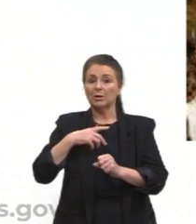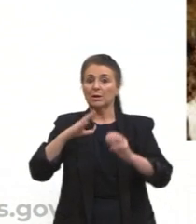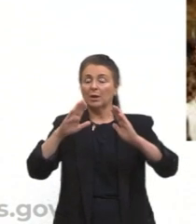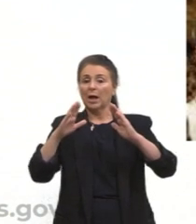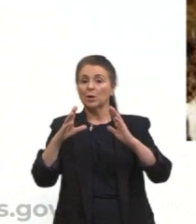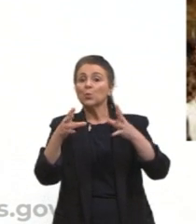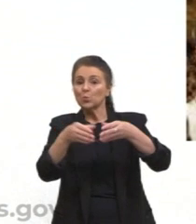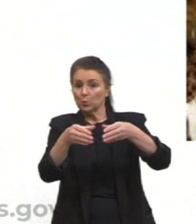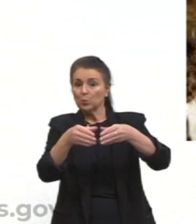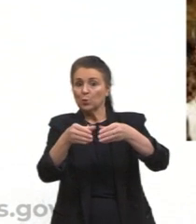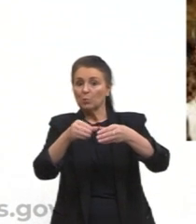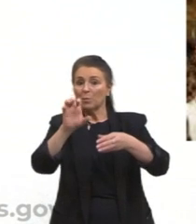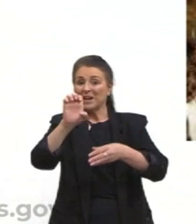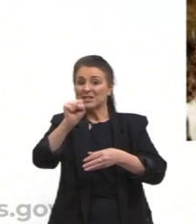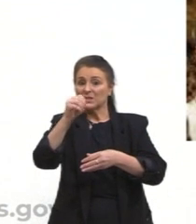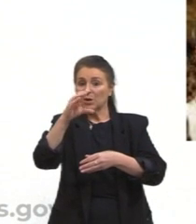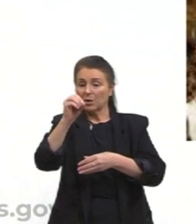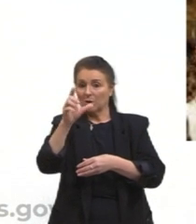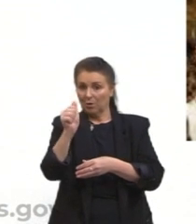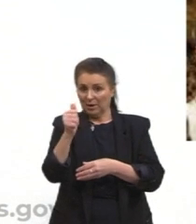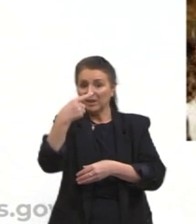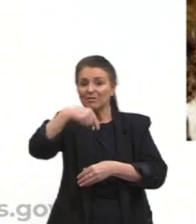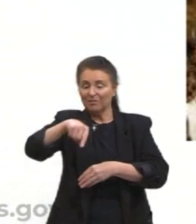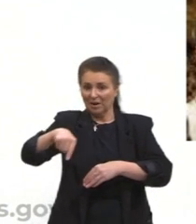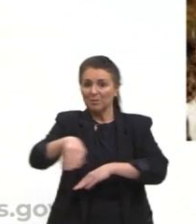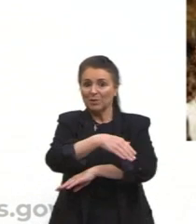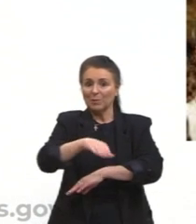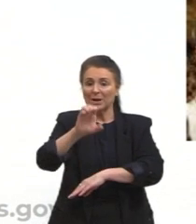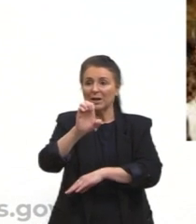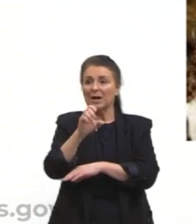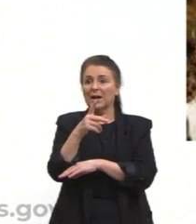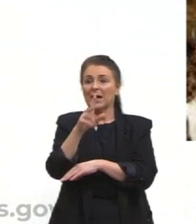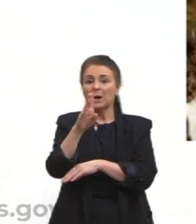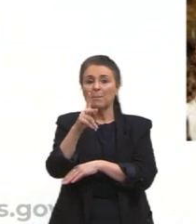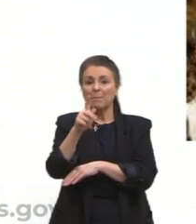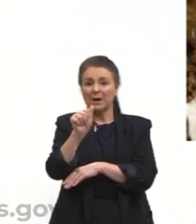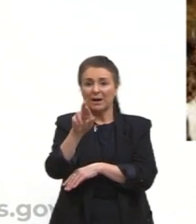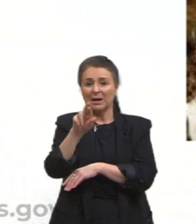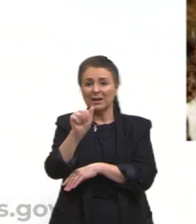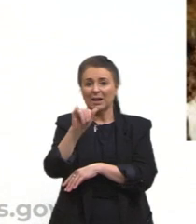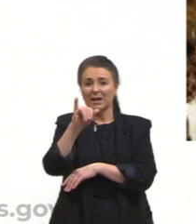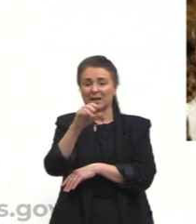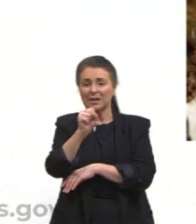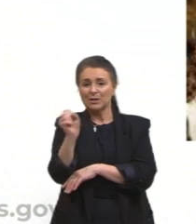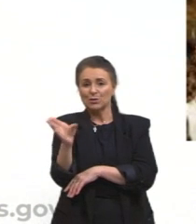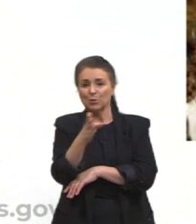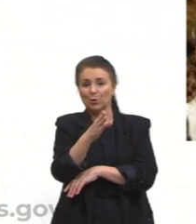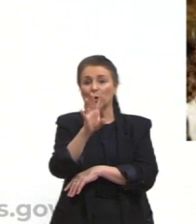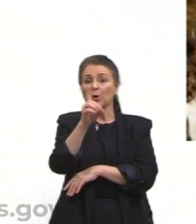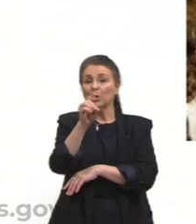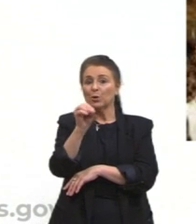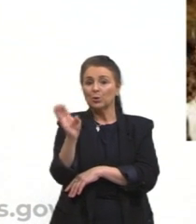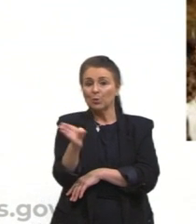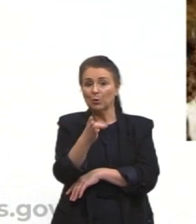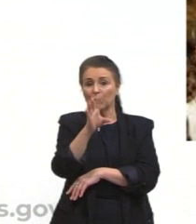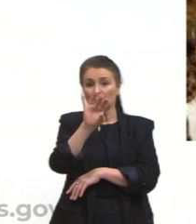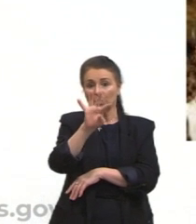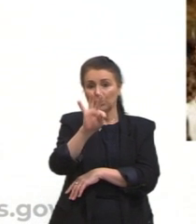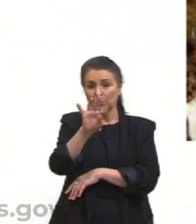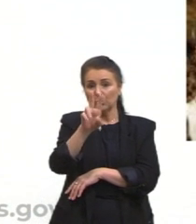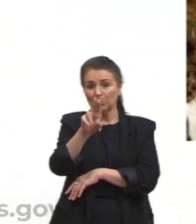para as ruas então como eu falava antes com esse espetáculo céu aberto né levando os blocos ali